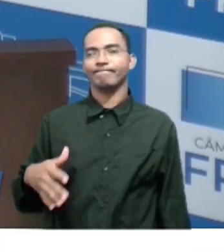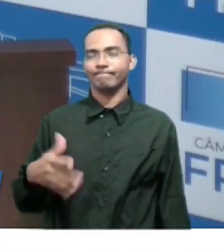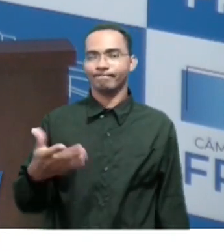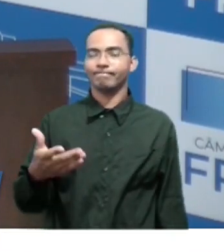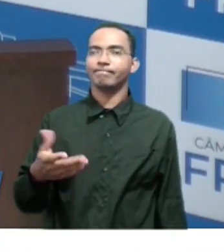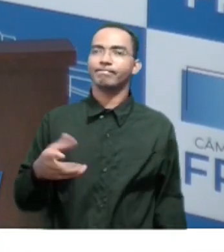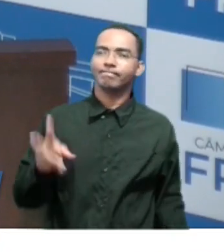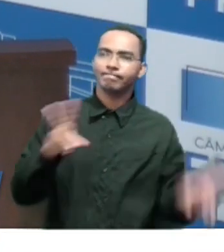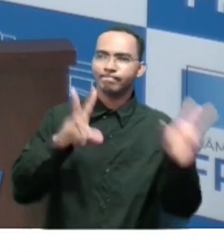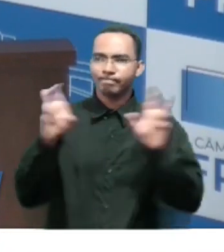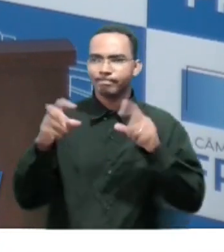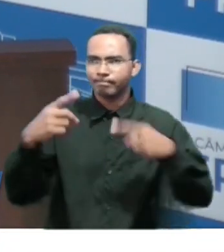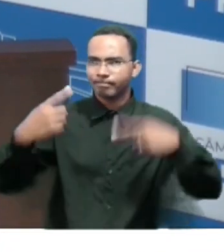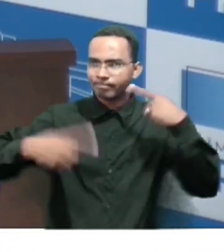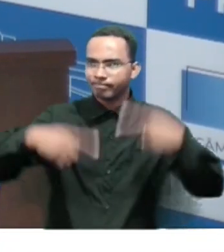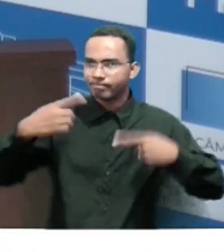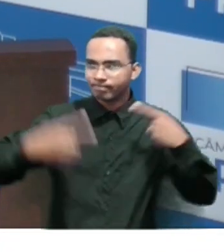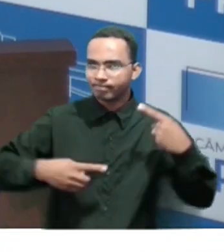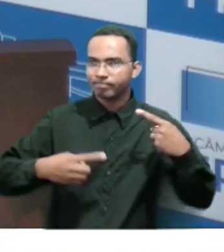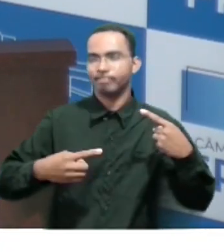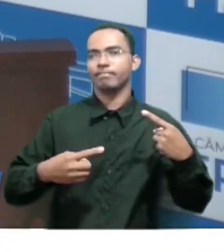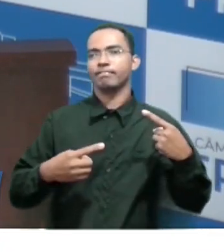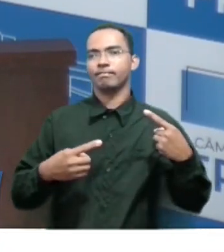questão política